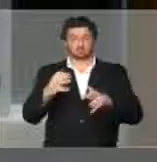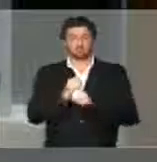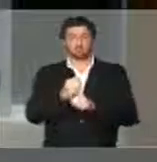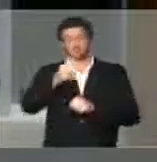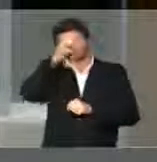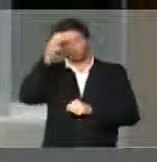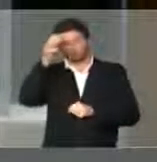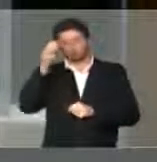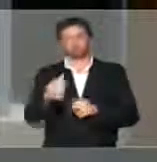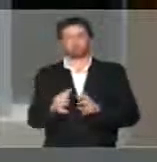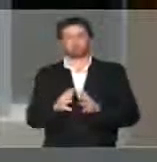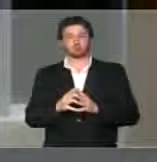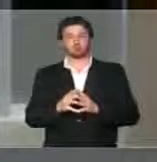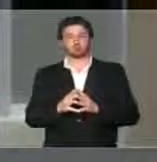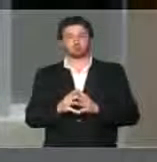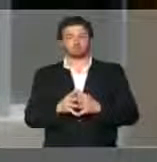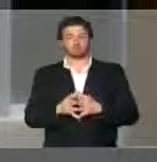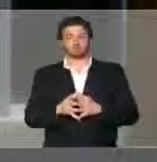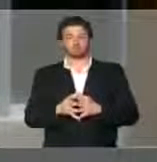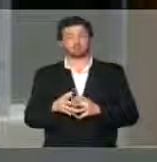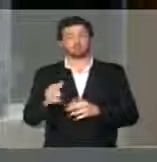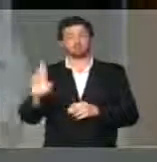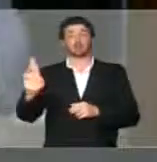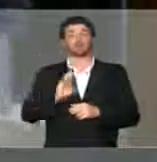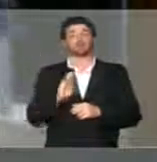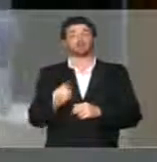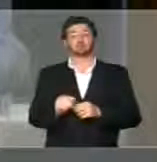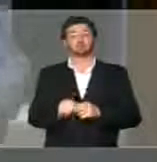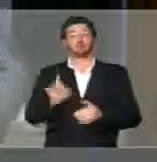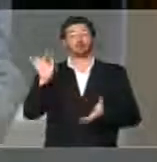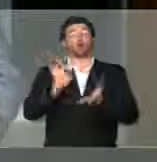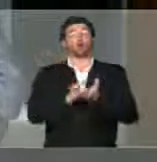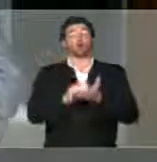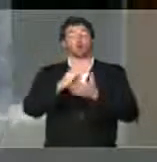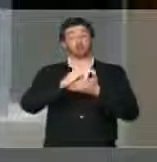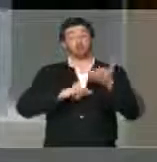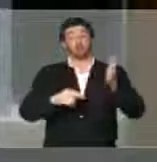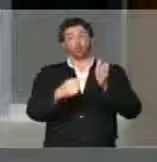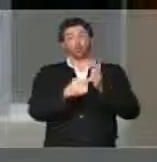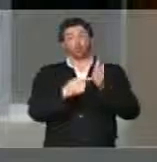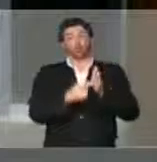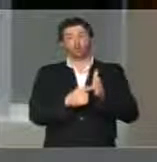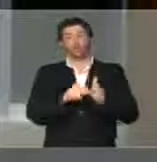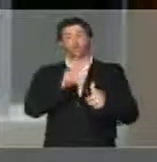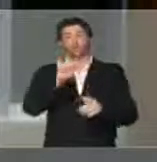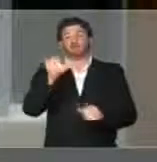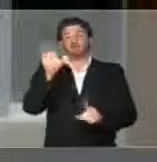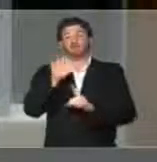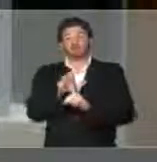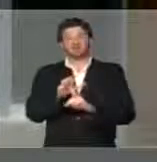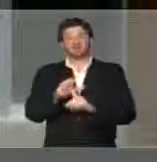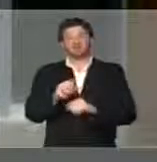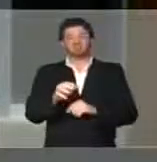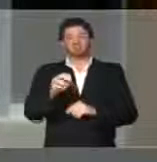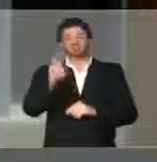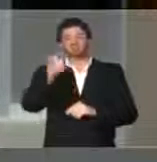do consumidor de energia elétrica do Brasil. Recebi uma resposta oficial da ANEEL. Irá impactar em